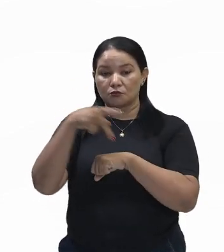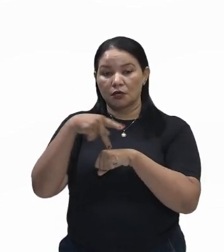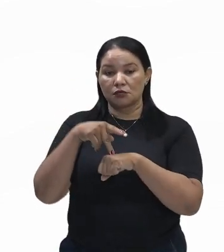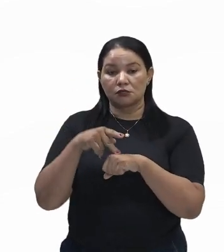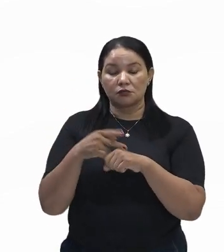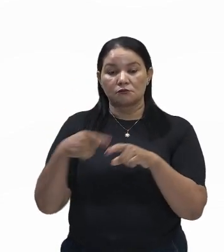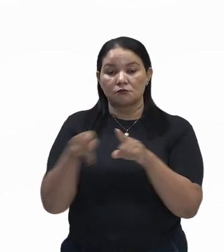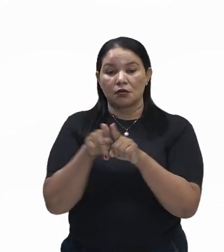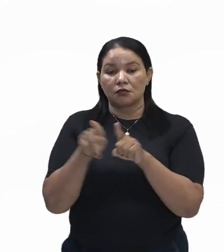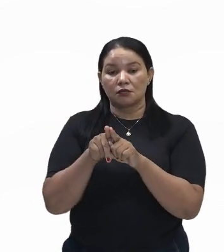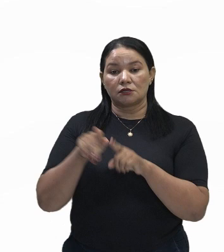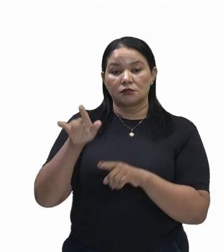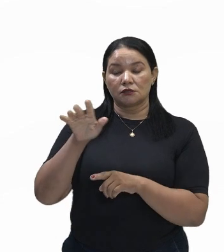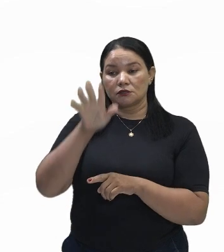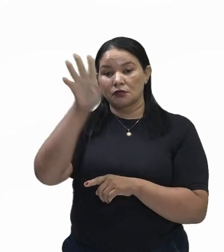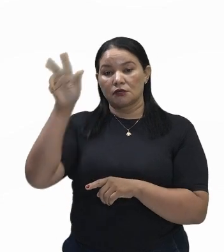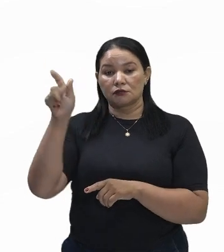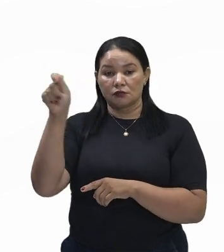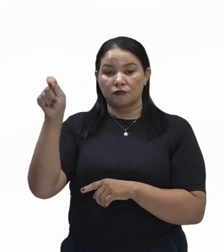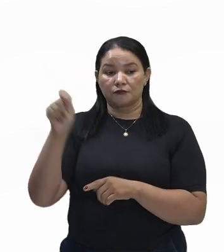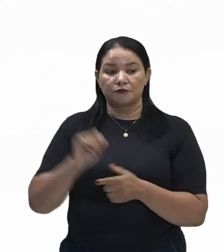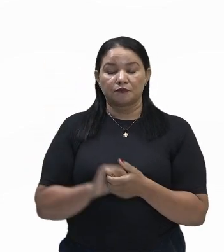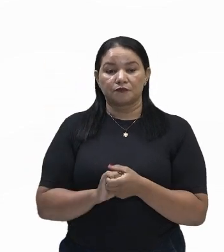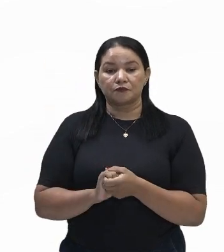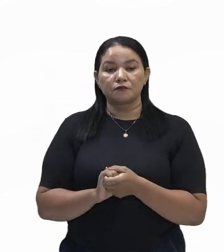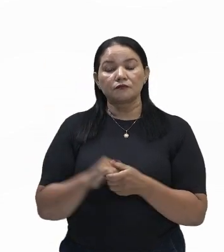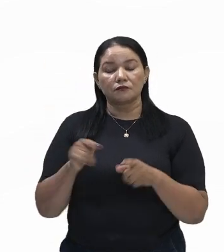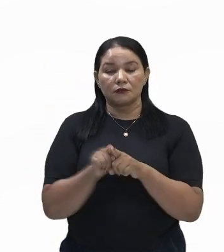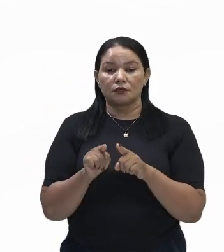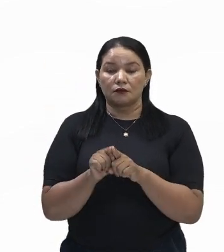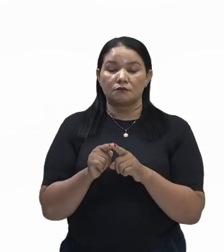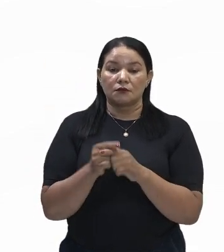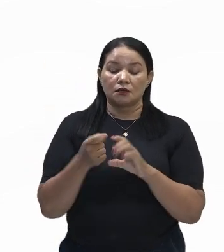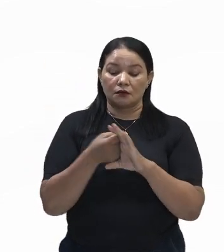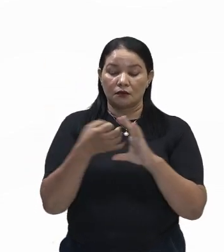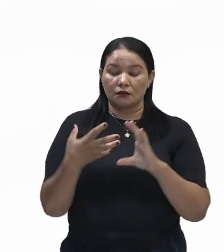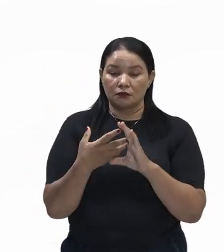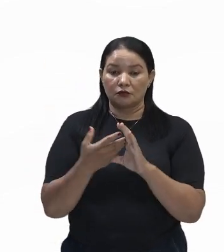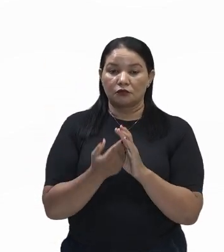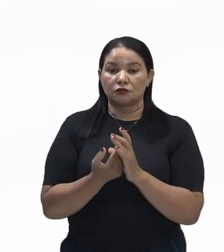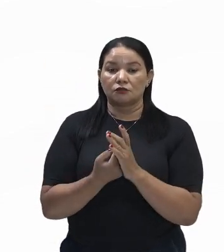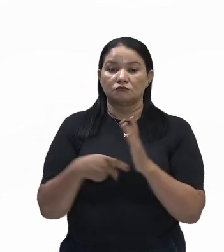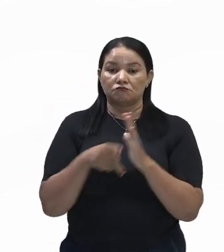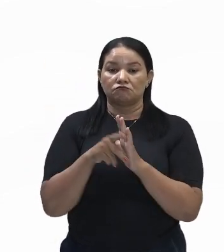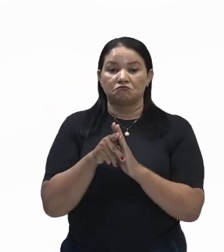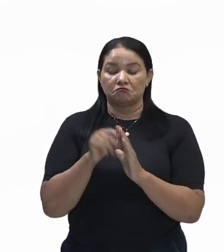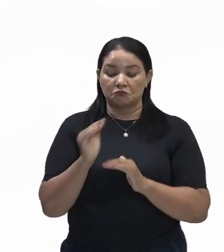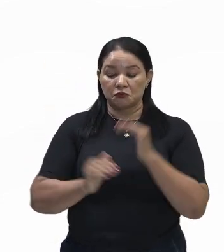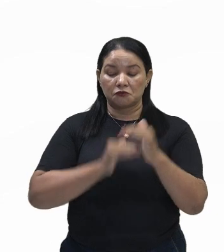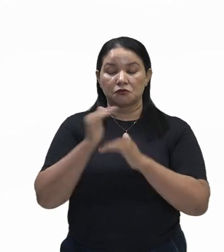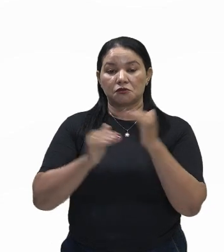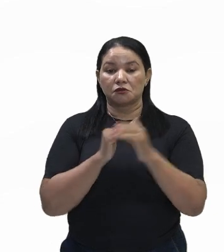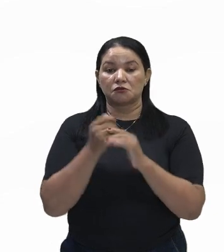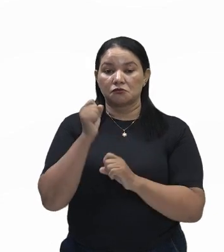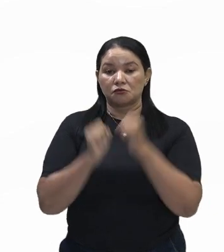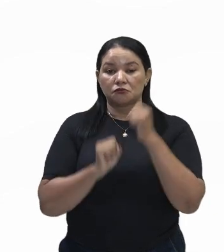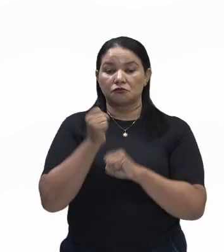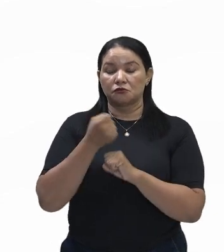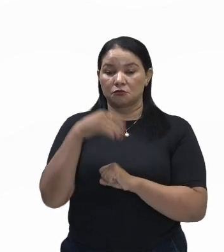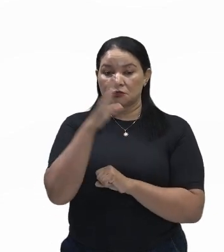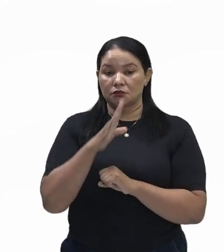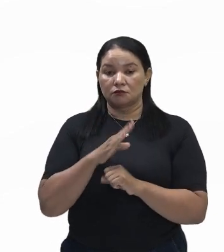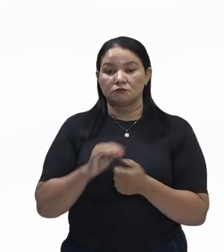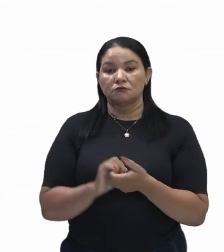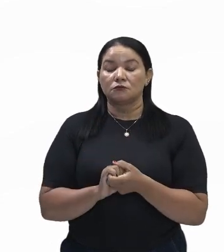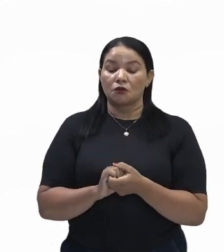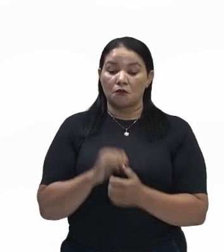asiáticos. Então, todas as características vão ser aí inerentes ao processo industrial brasileiro. E nesse contexto todo da Zona Franca,